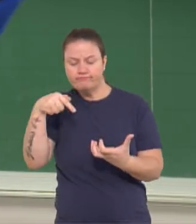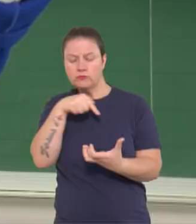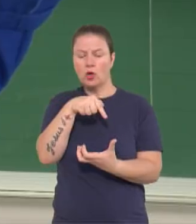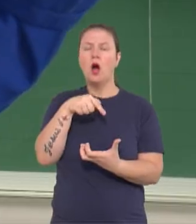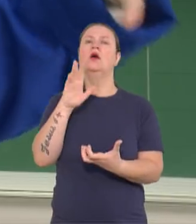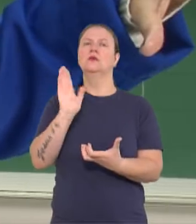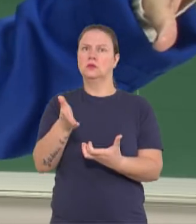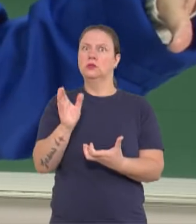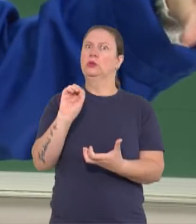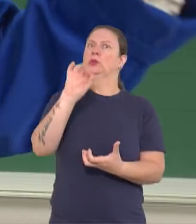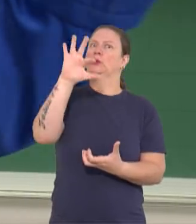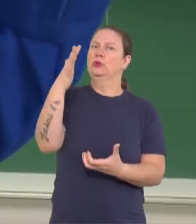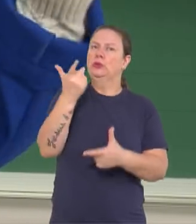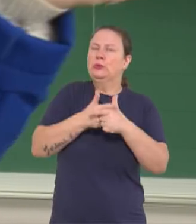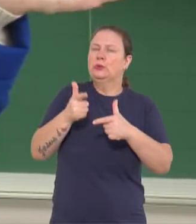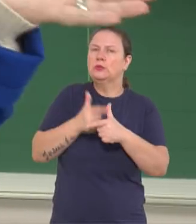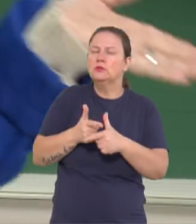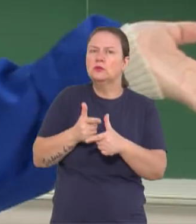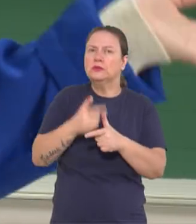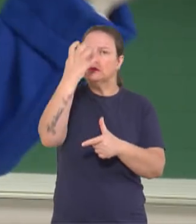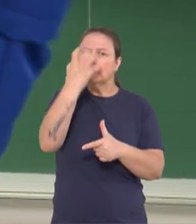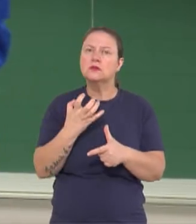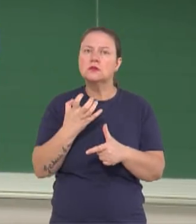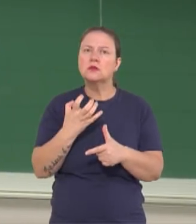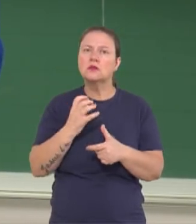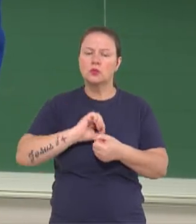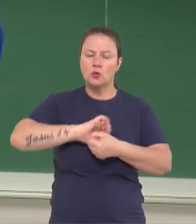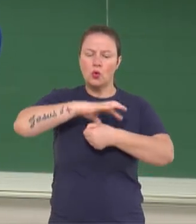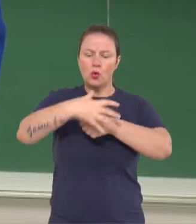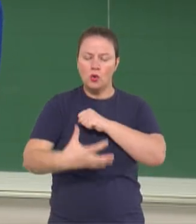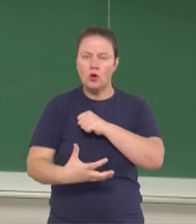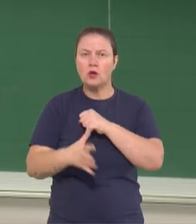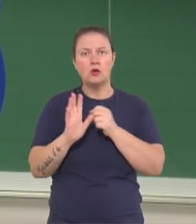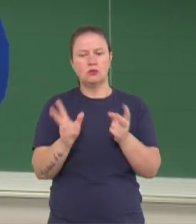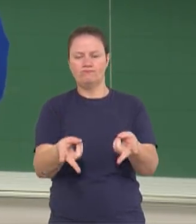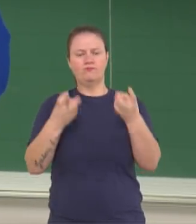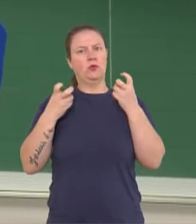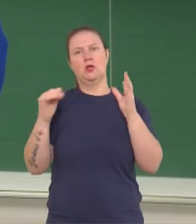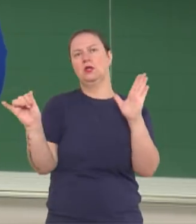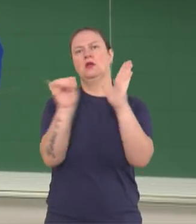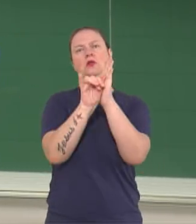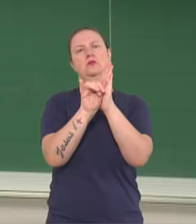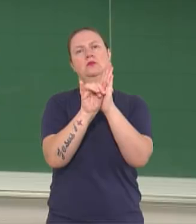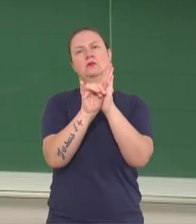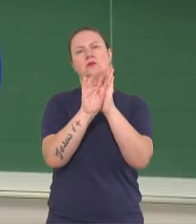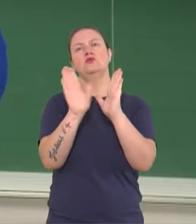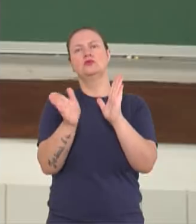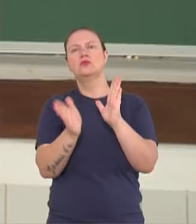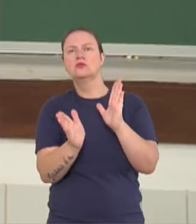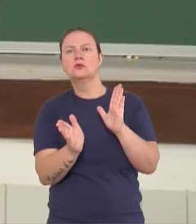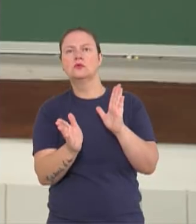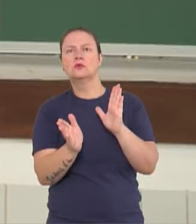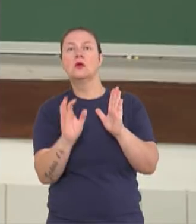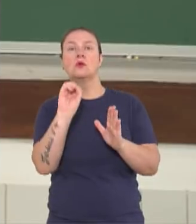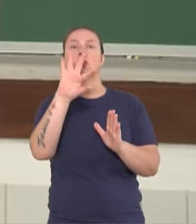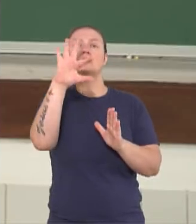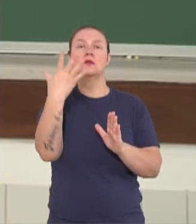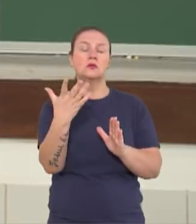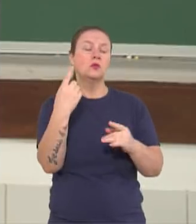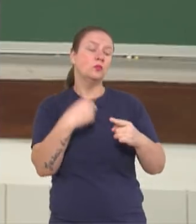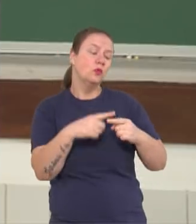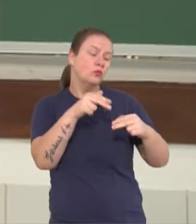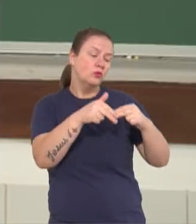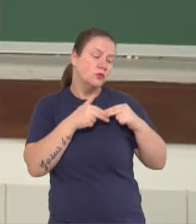ali dentro do texto, mas no contexto extraverbal eu levanto uma suspeição e falo, deve estar acontecendo isso por causa